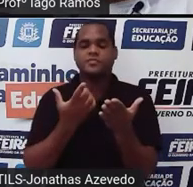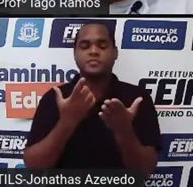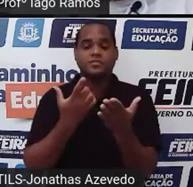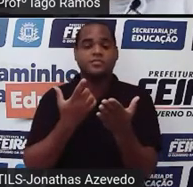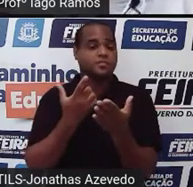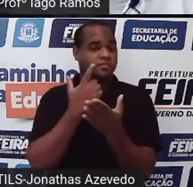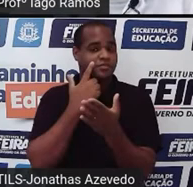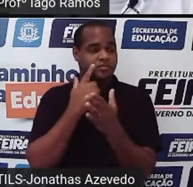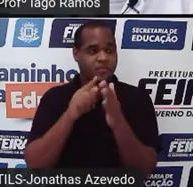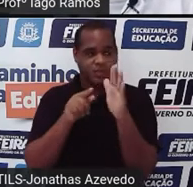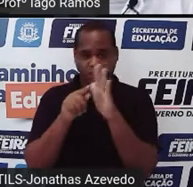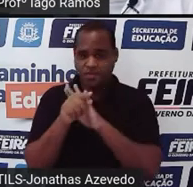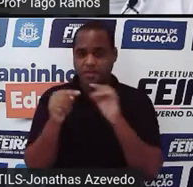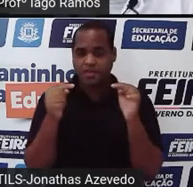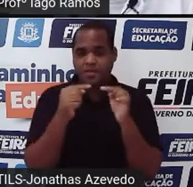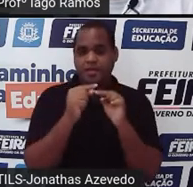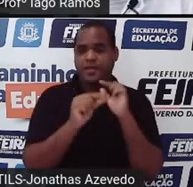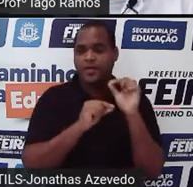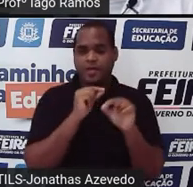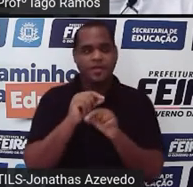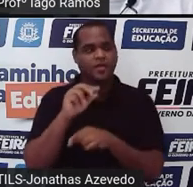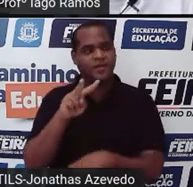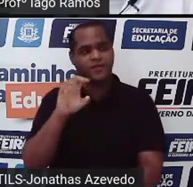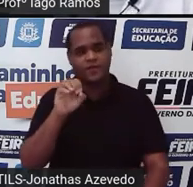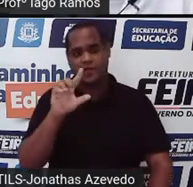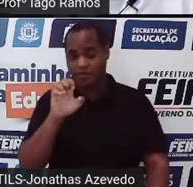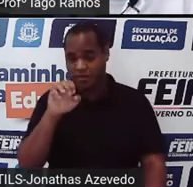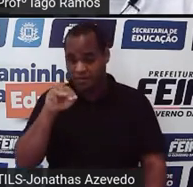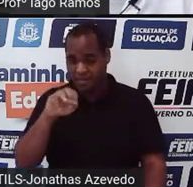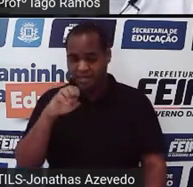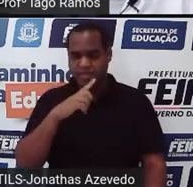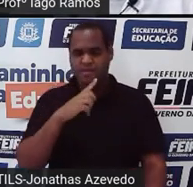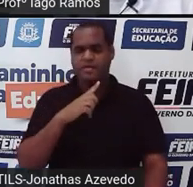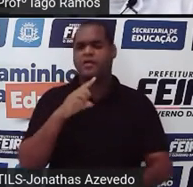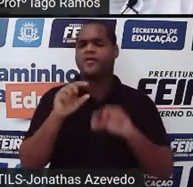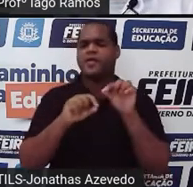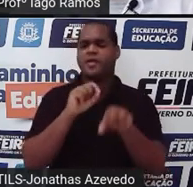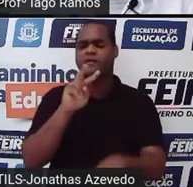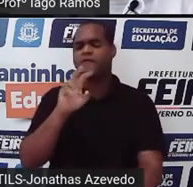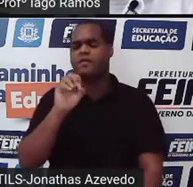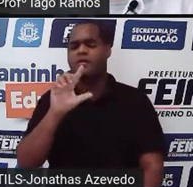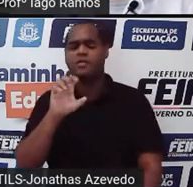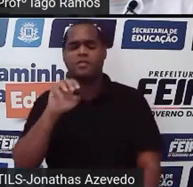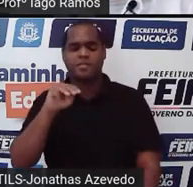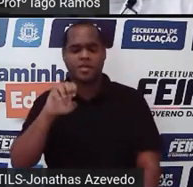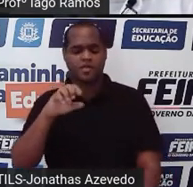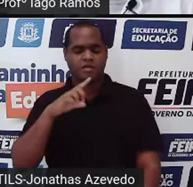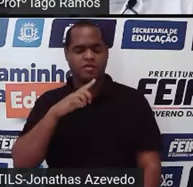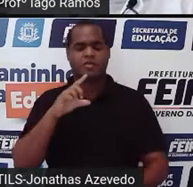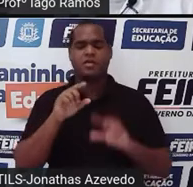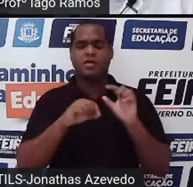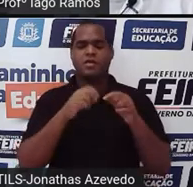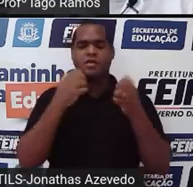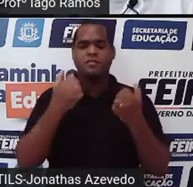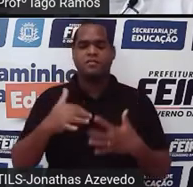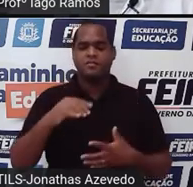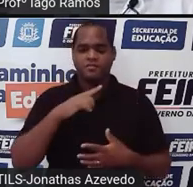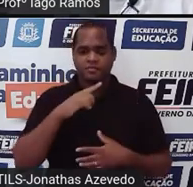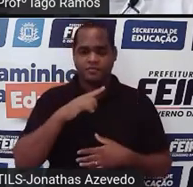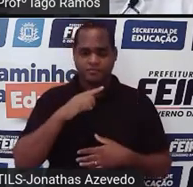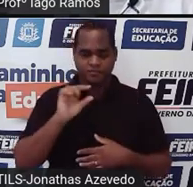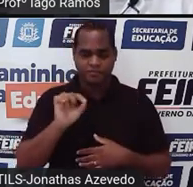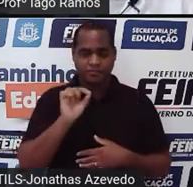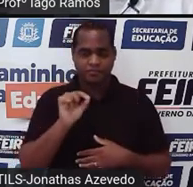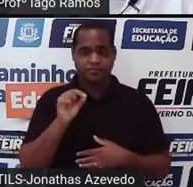tem a ver com o volume né e o que é volume né O